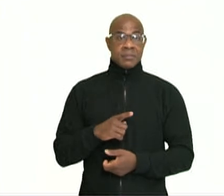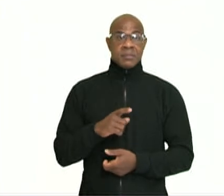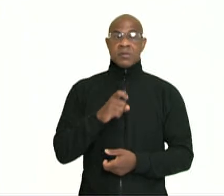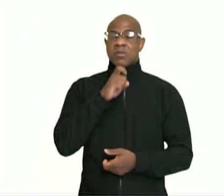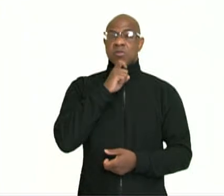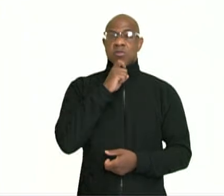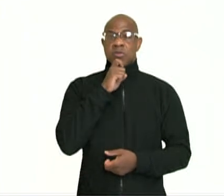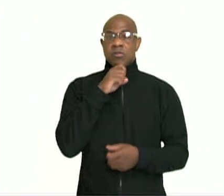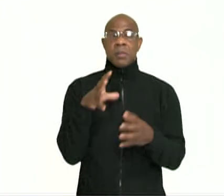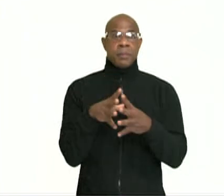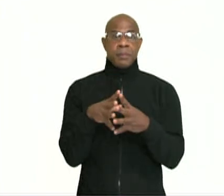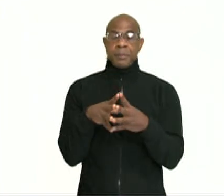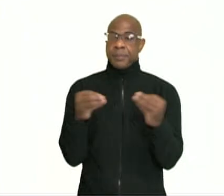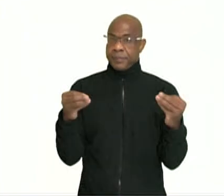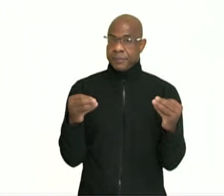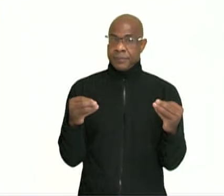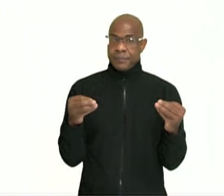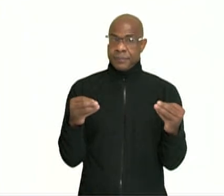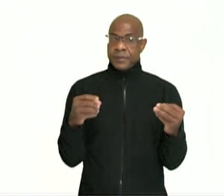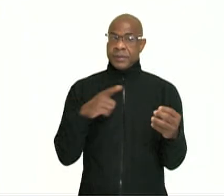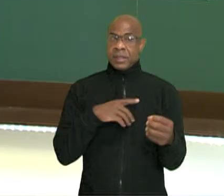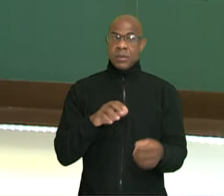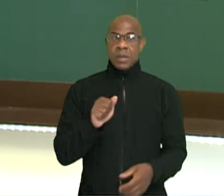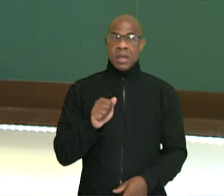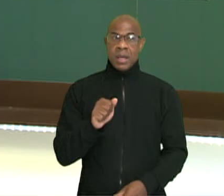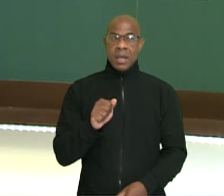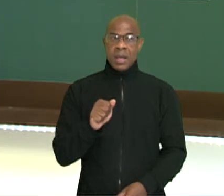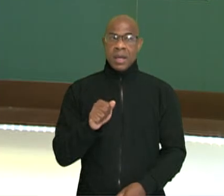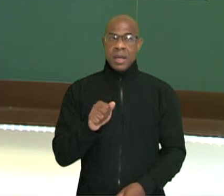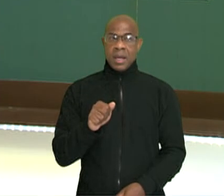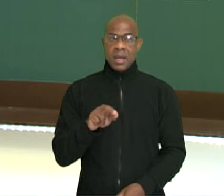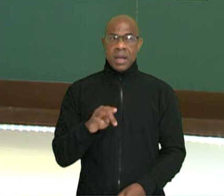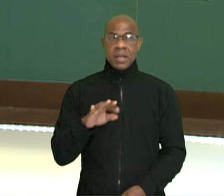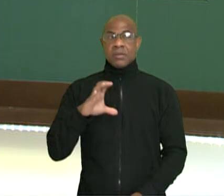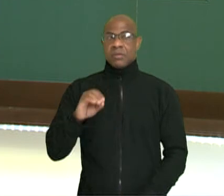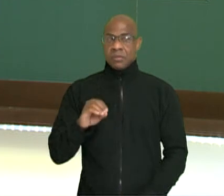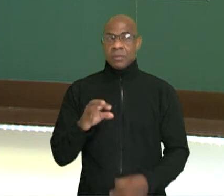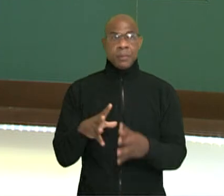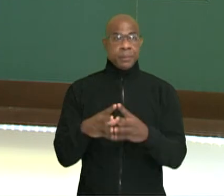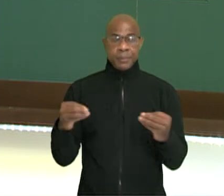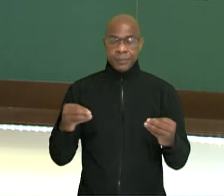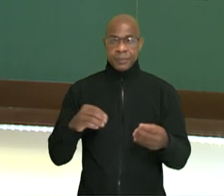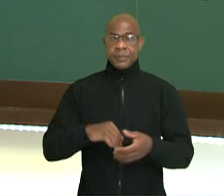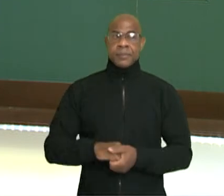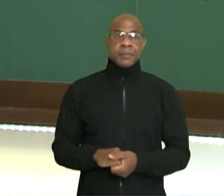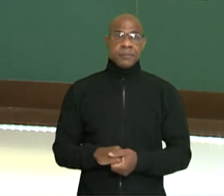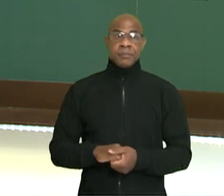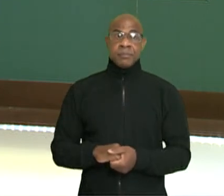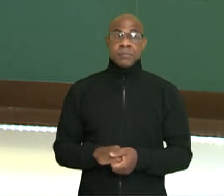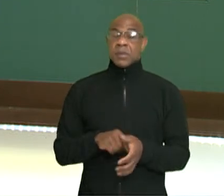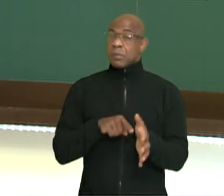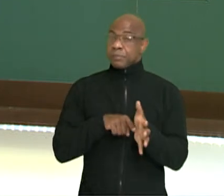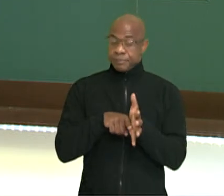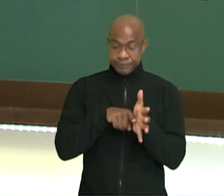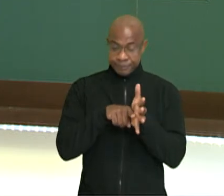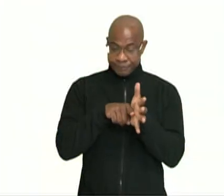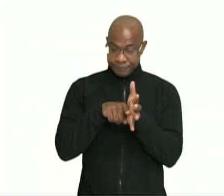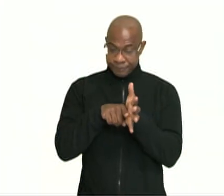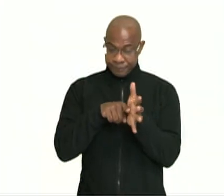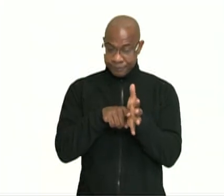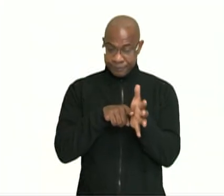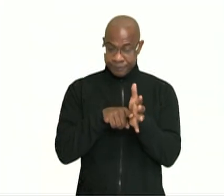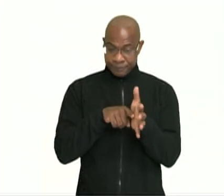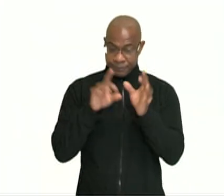já desapareceram. Olha a gravidade disso tudo, né, gente? E os cientistas estimam